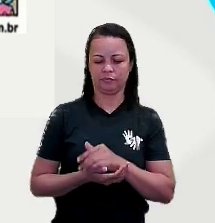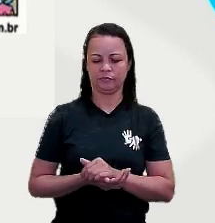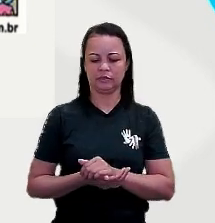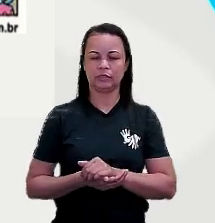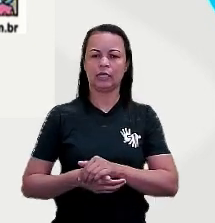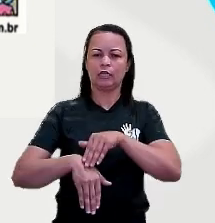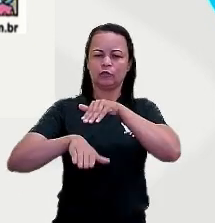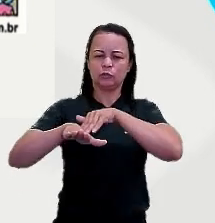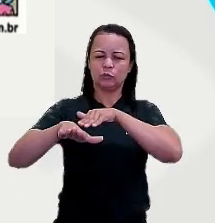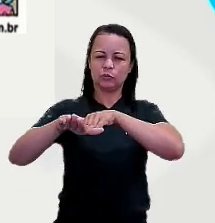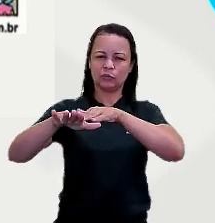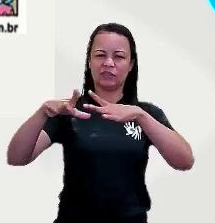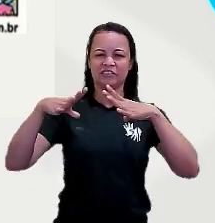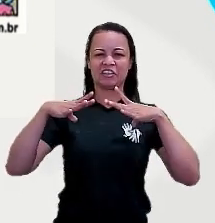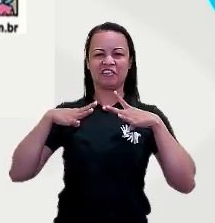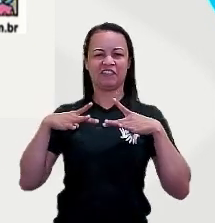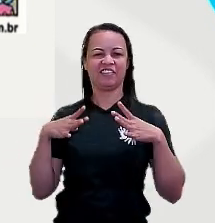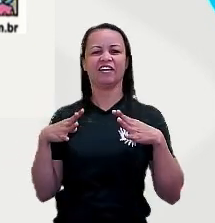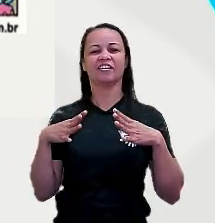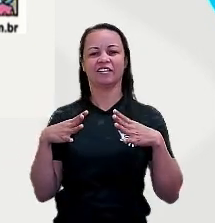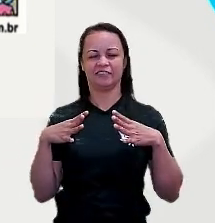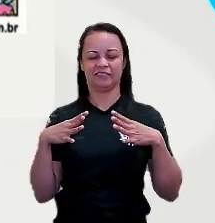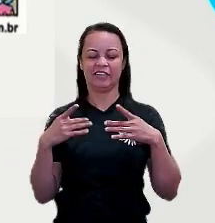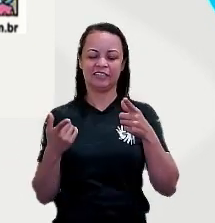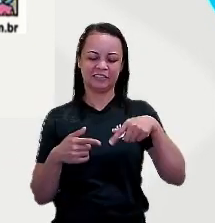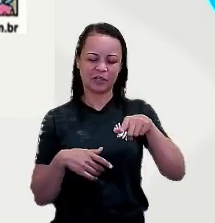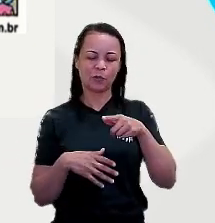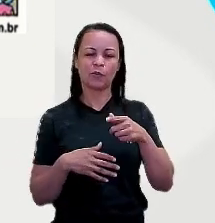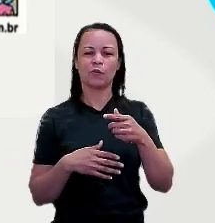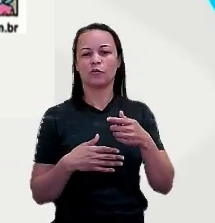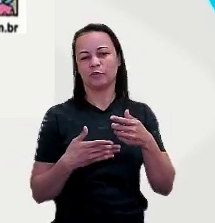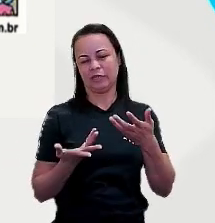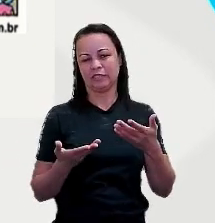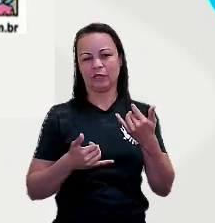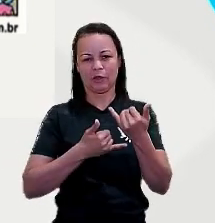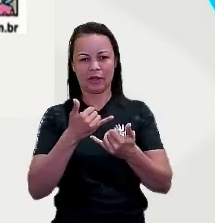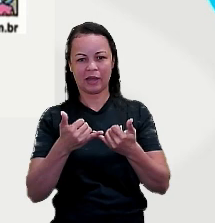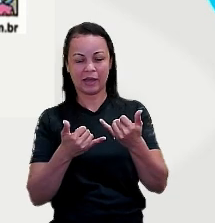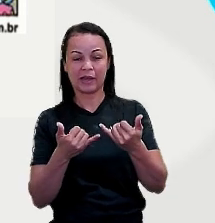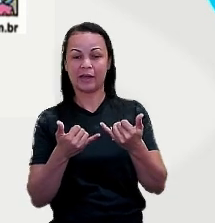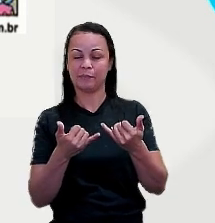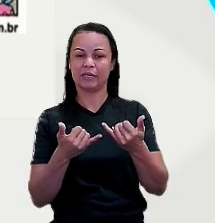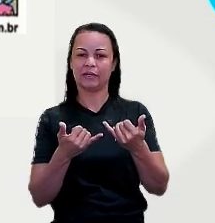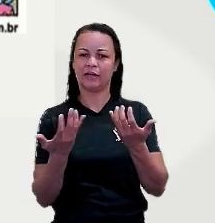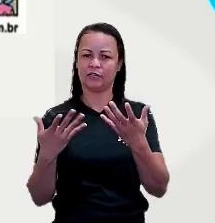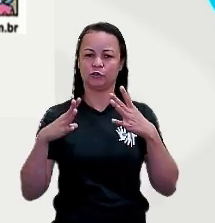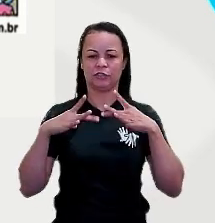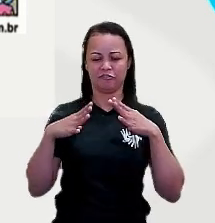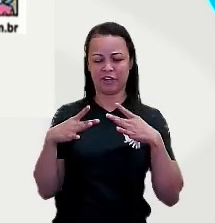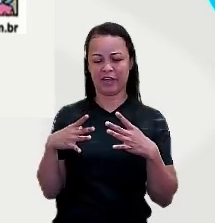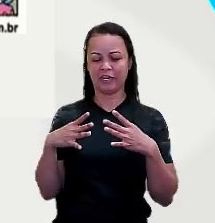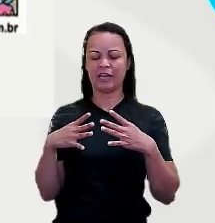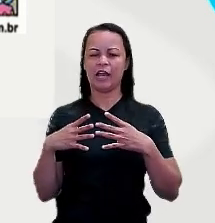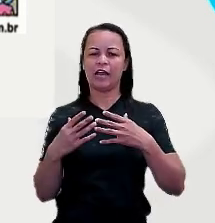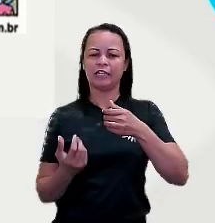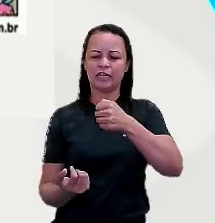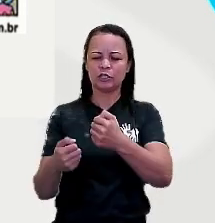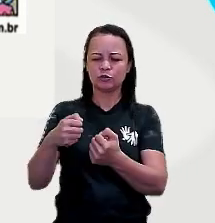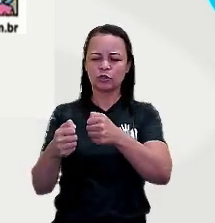de férias, ou seja, ele está de férias, brincando, quando de repente ele esbarra em vários